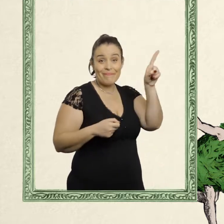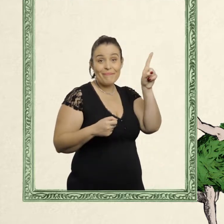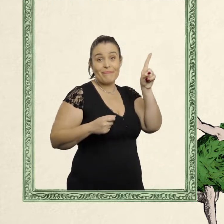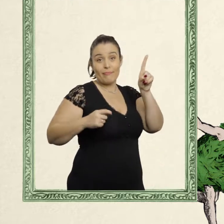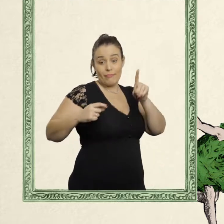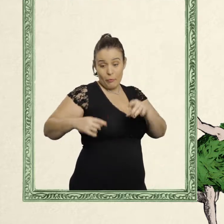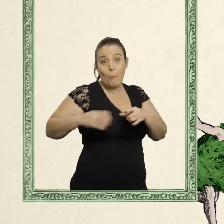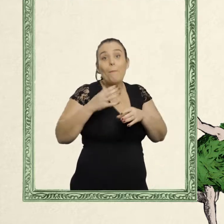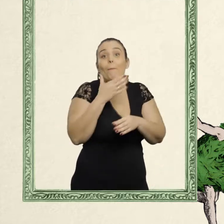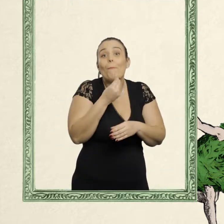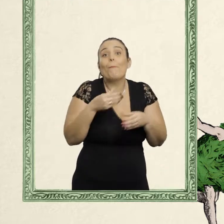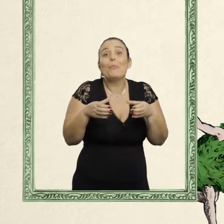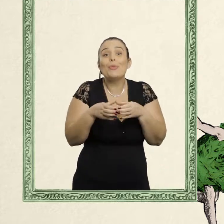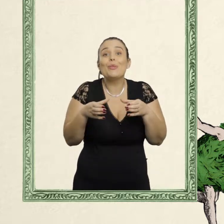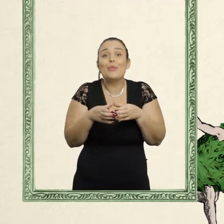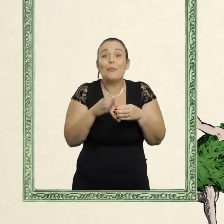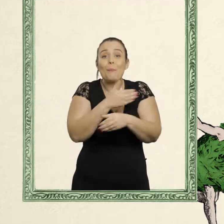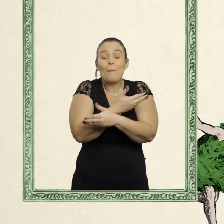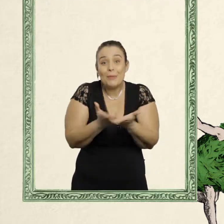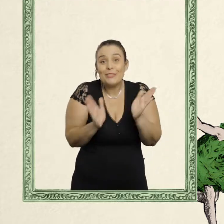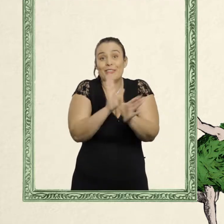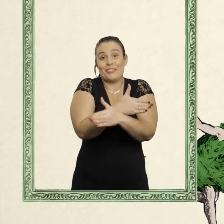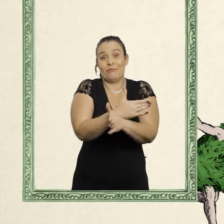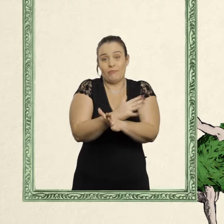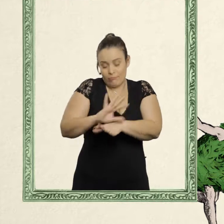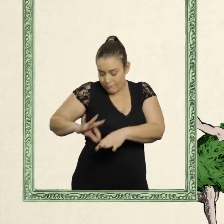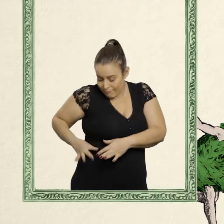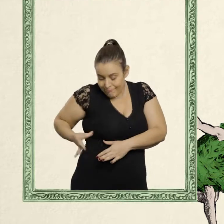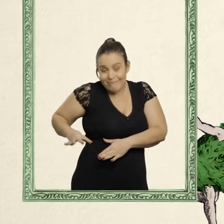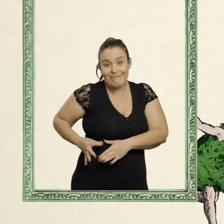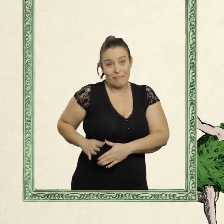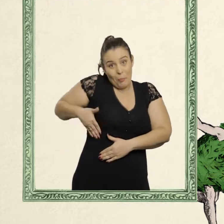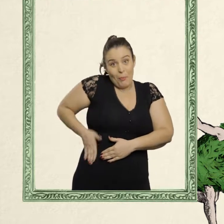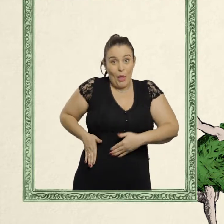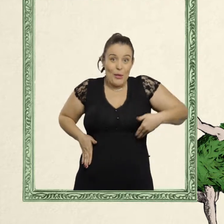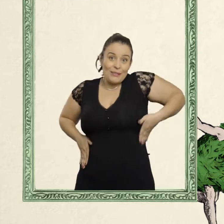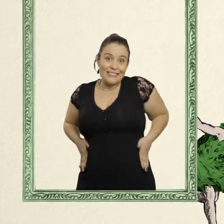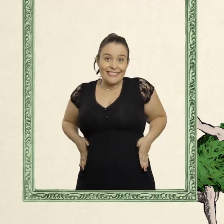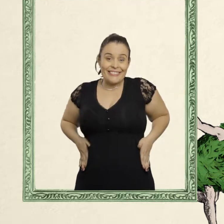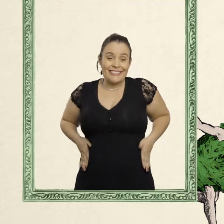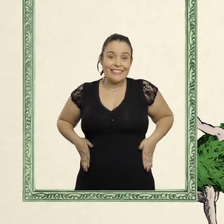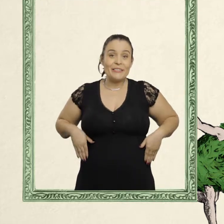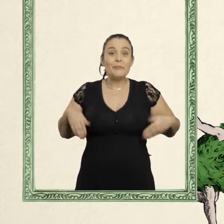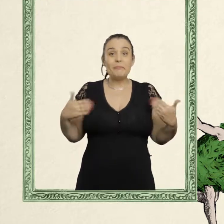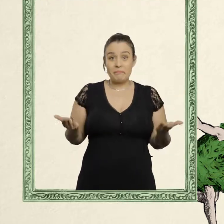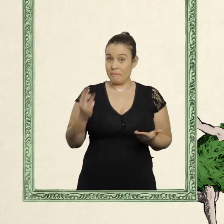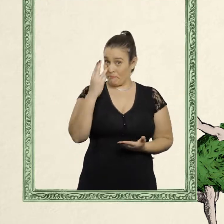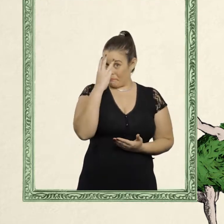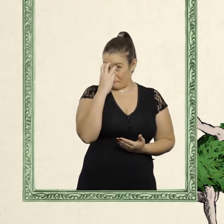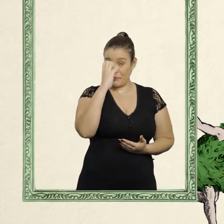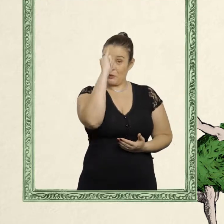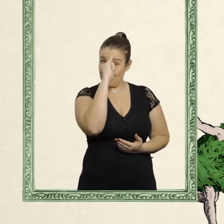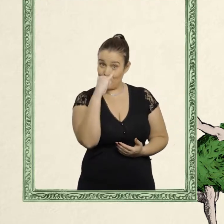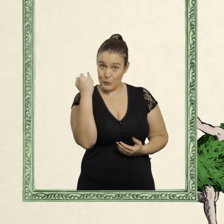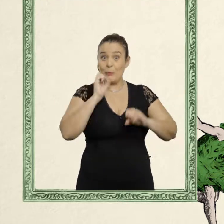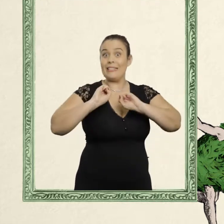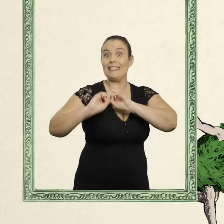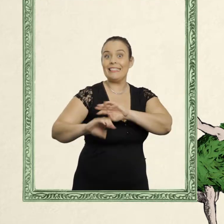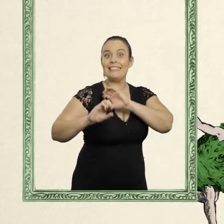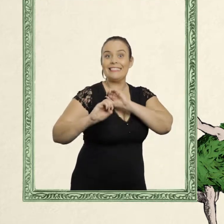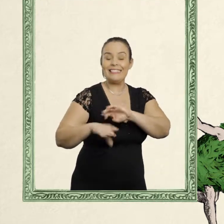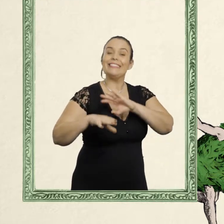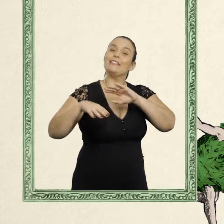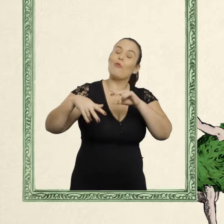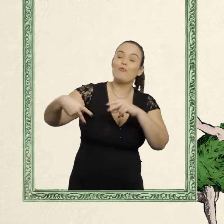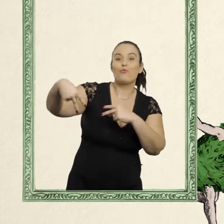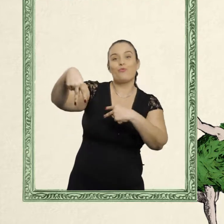e fizesse bolsos nelas. Peter também ensinaria João e Miguel a voar. Então Wendy acordou os